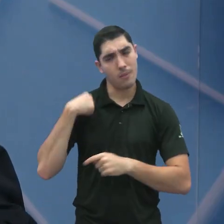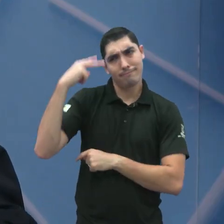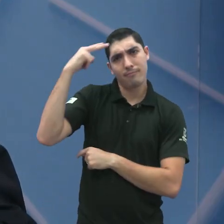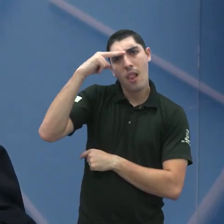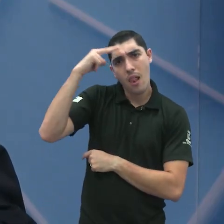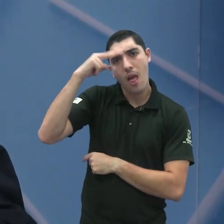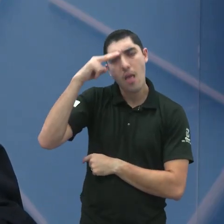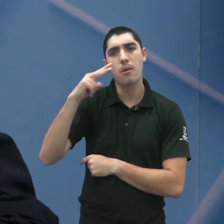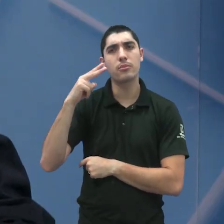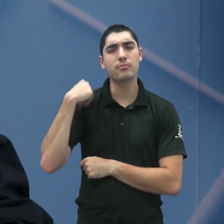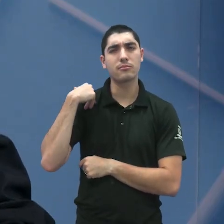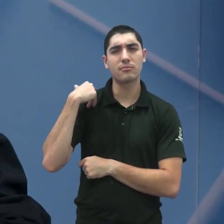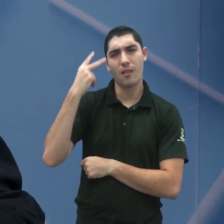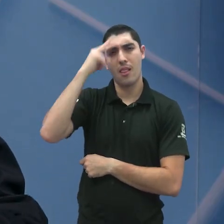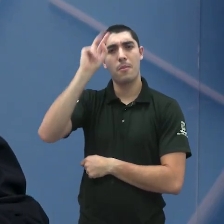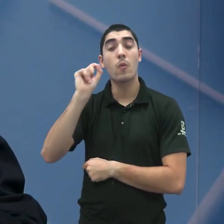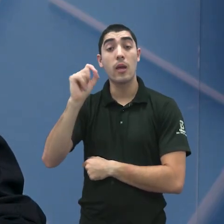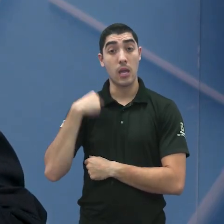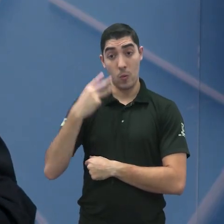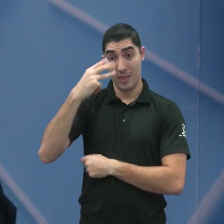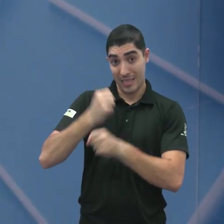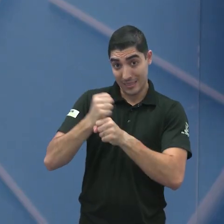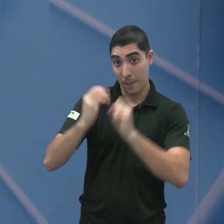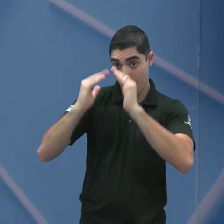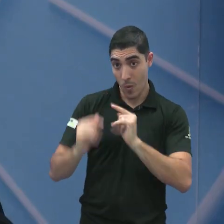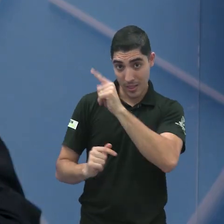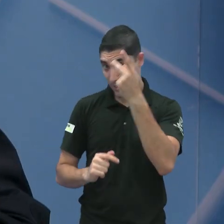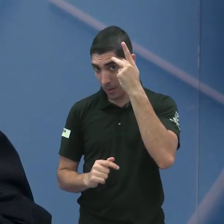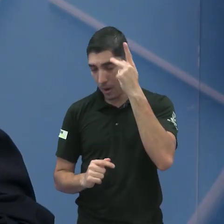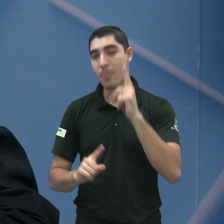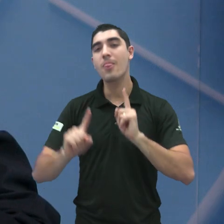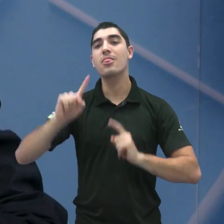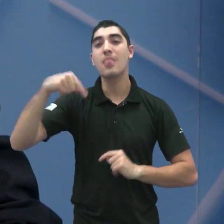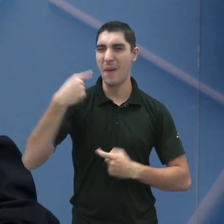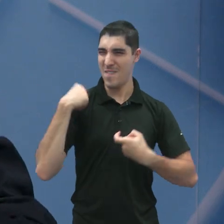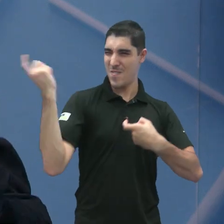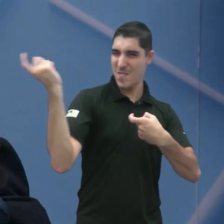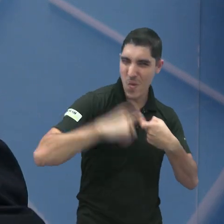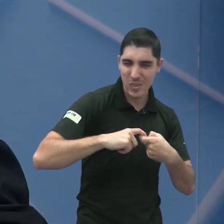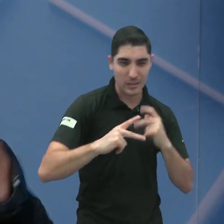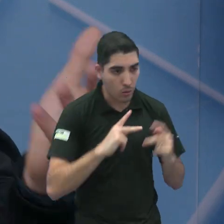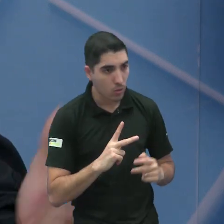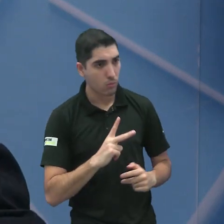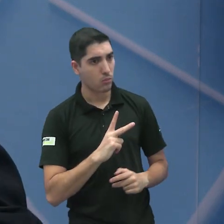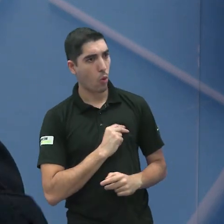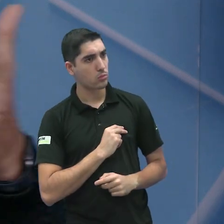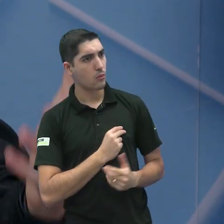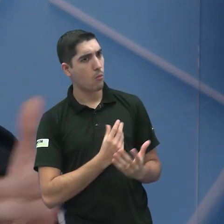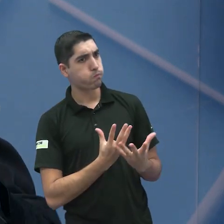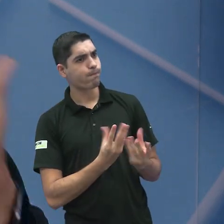lembro claramente, assim, um período que eu fiquei 3 anos em São Paulo, no momento que eu voltei para São José, o tanto que aumentou, né, a frota